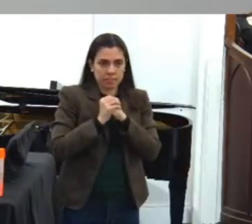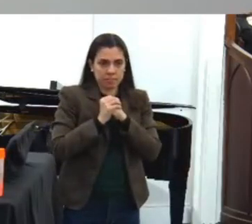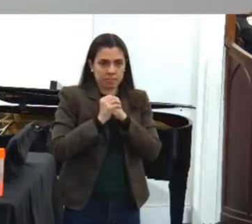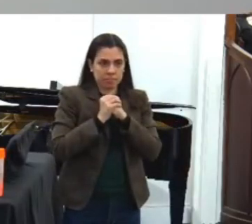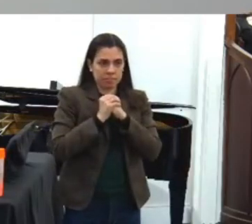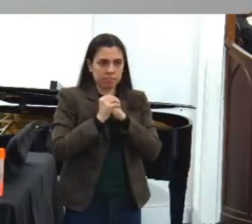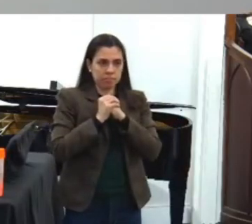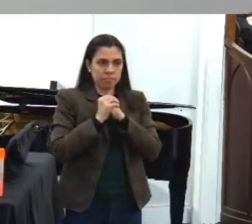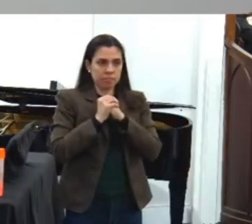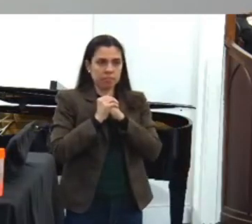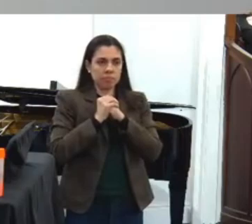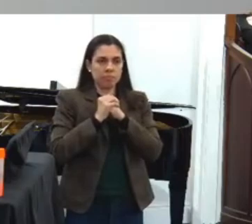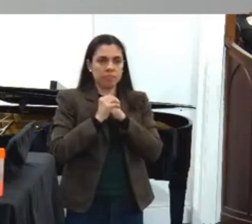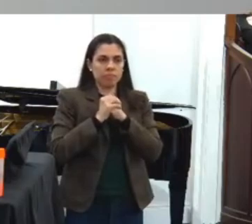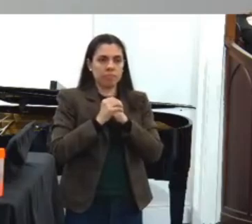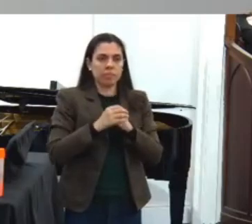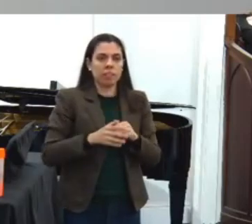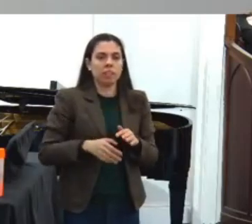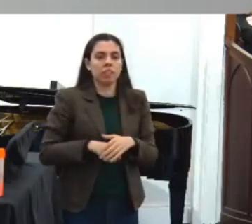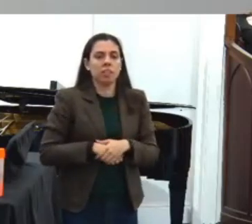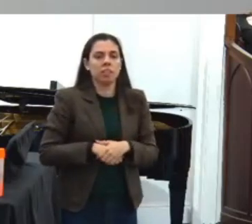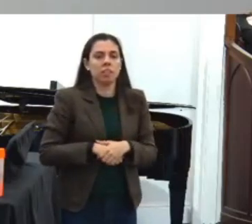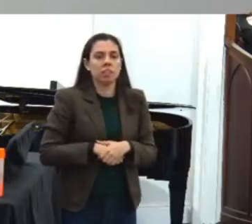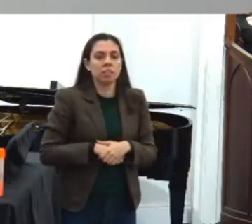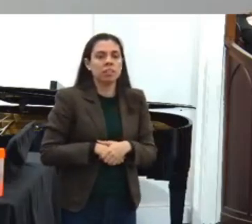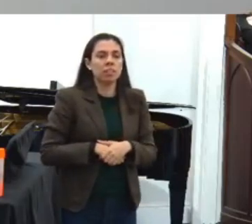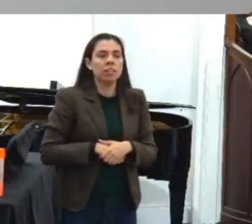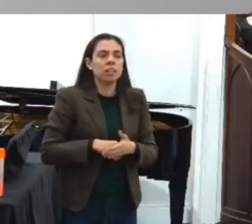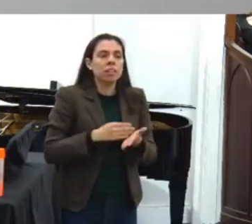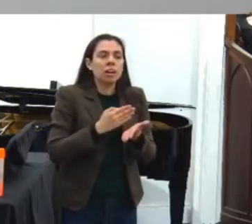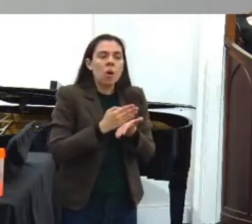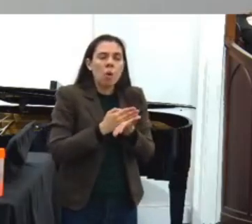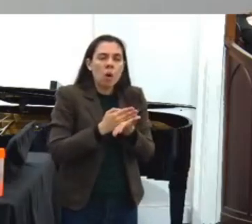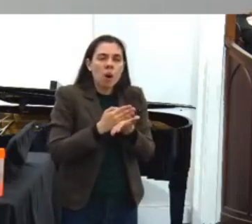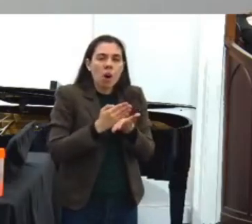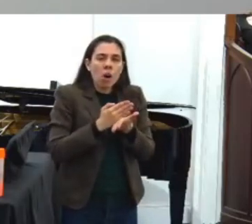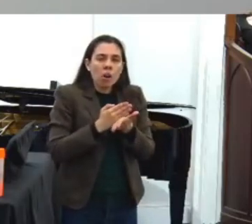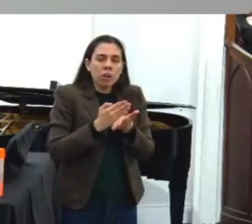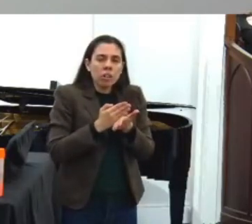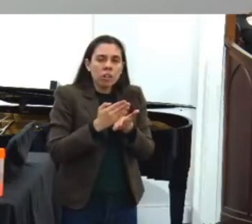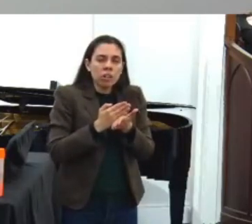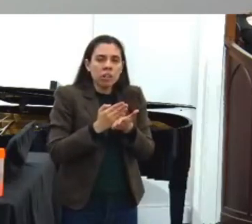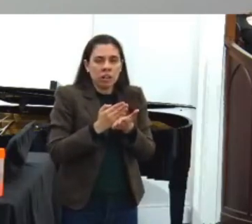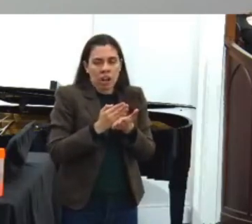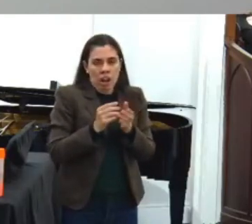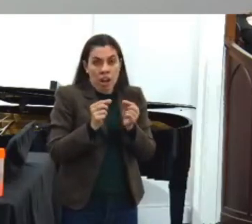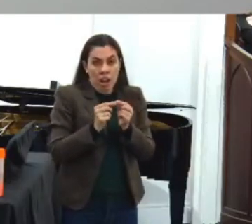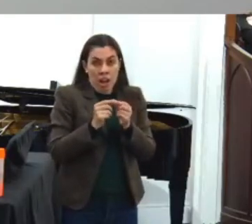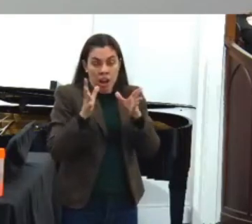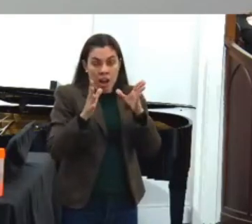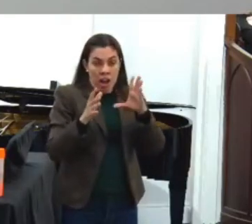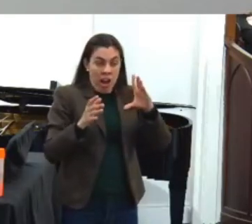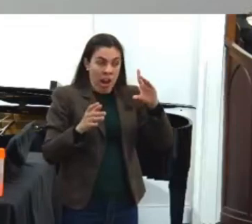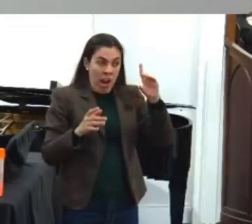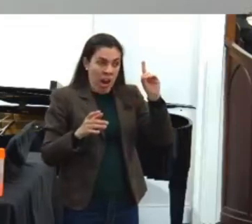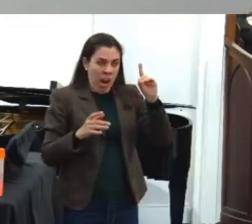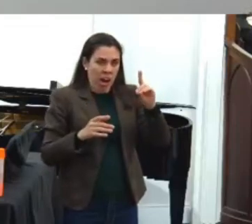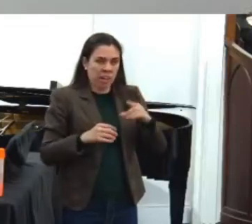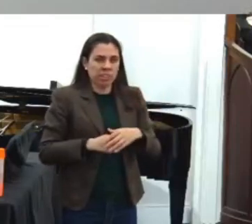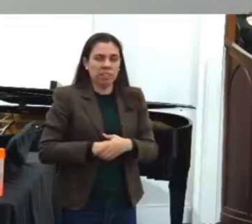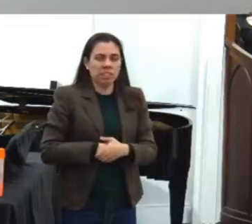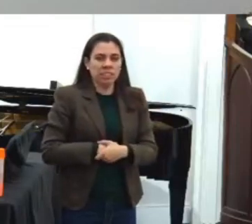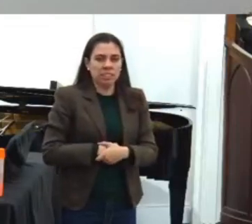é também o princípio da criação de Deus. Essa expressão se remete ao que